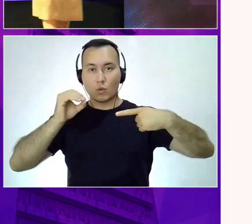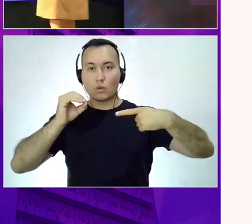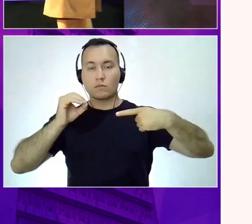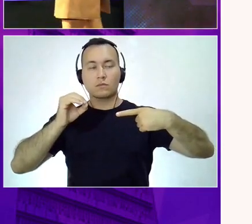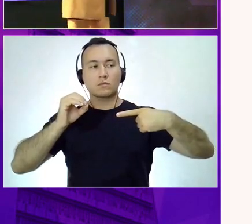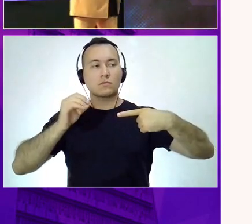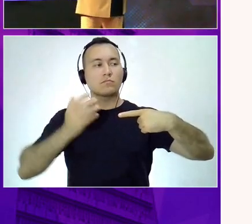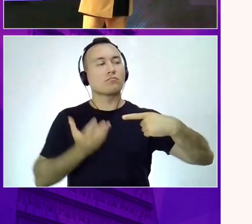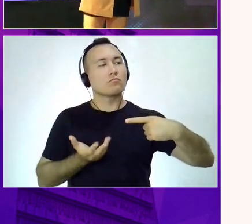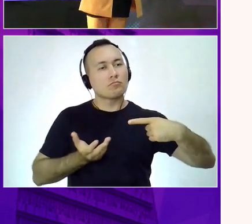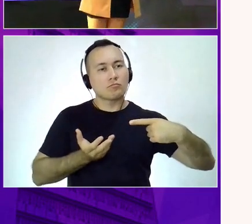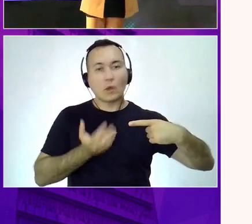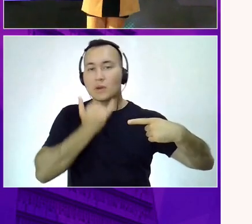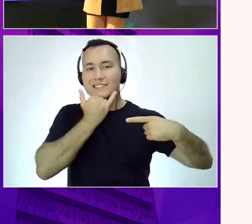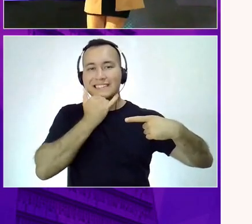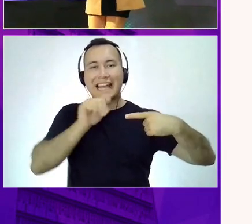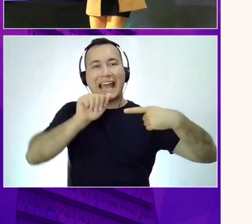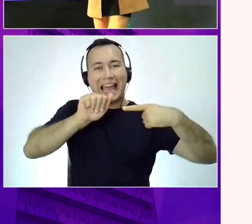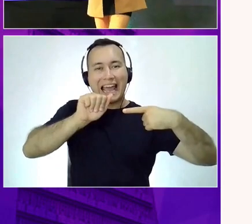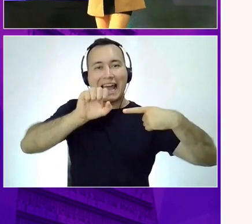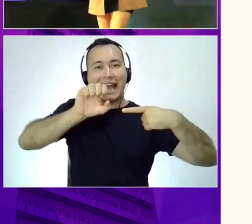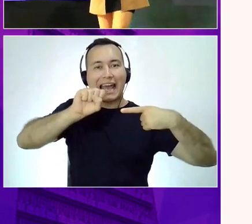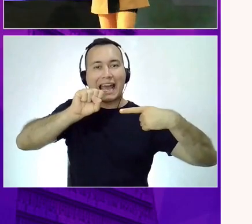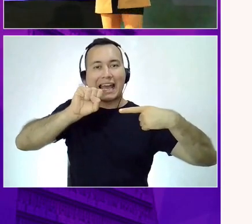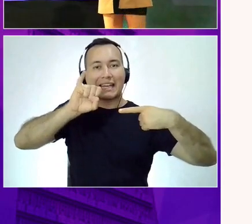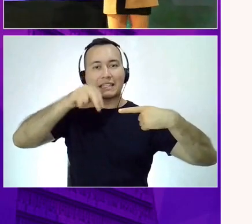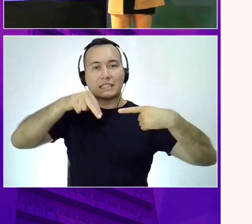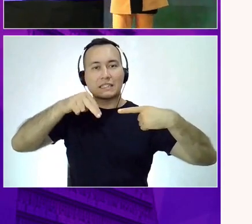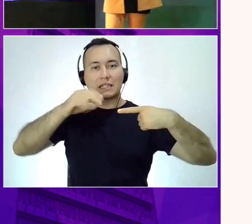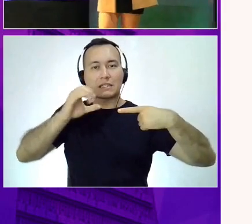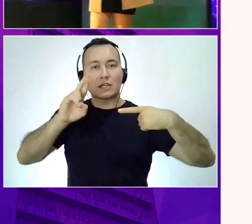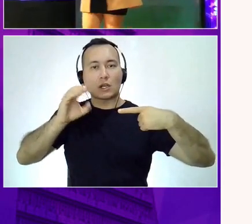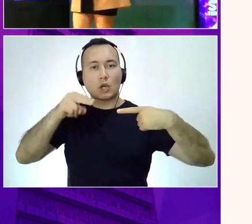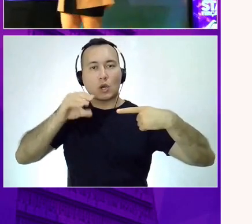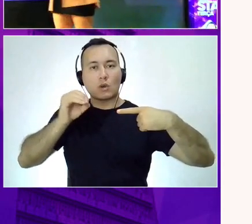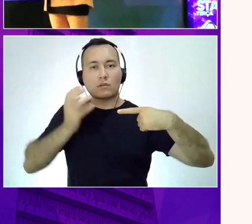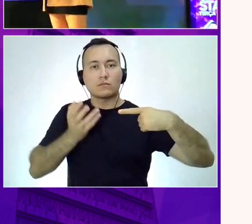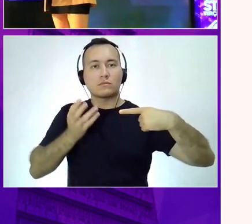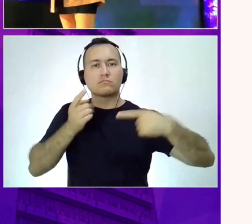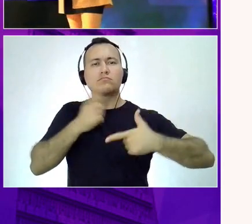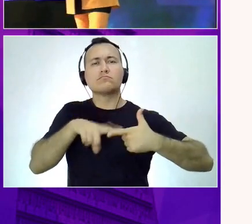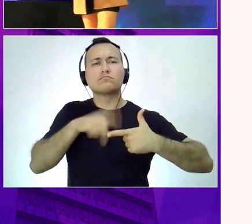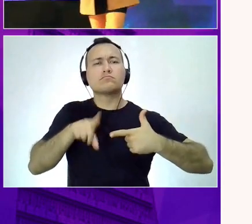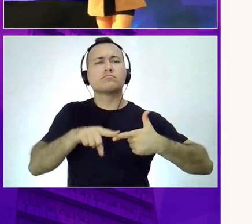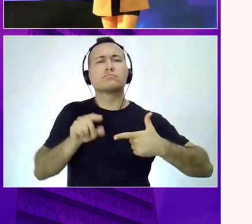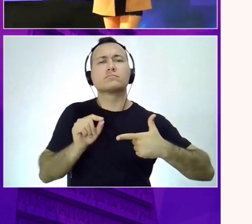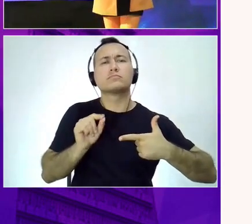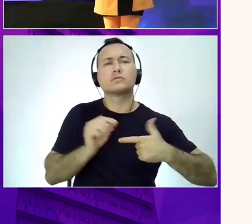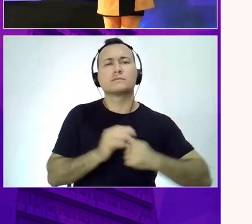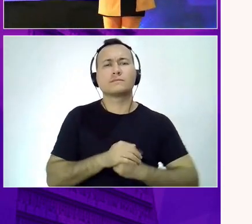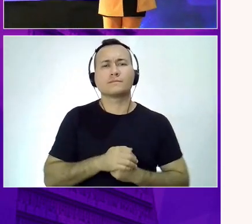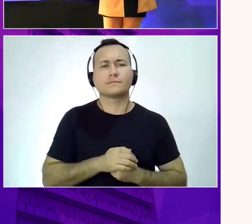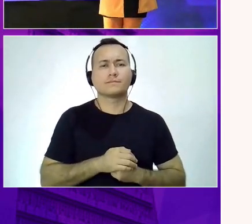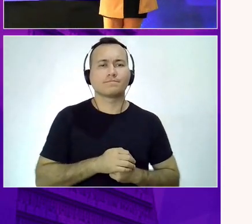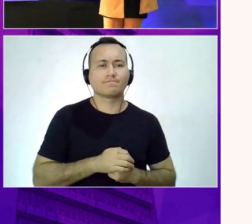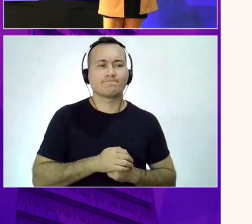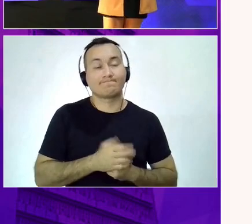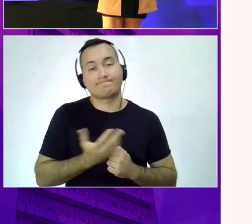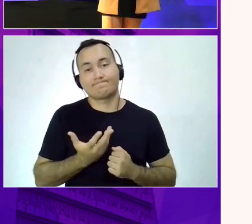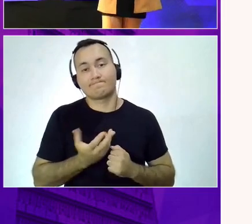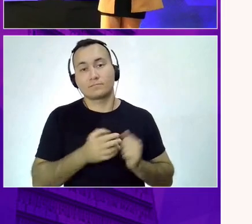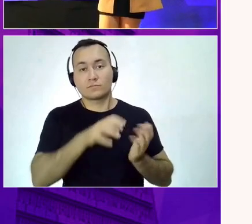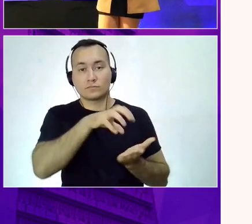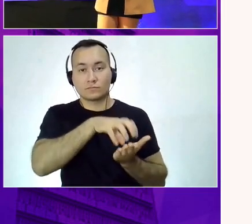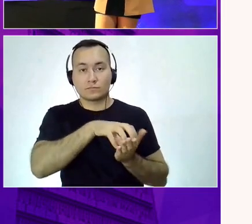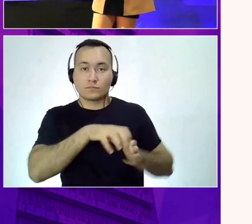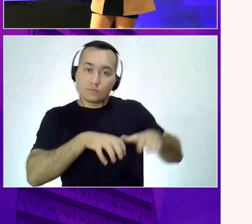disso? Demora. Quando você trabalha um sistema assíncrono, as coisas vão acontecendo em tempos diferentes. Como você